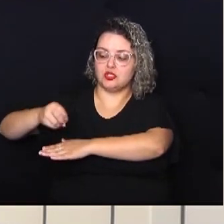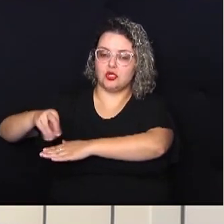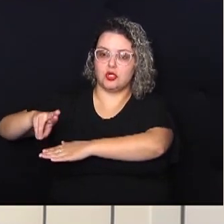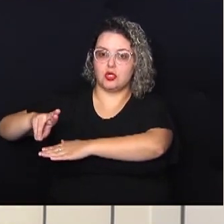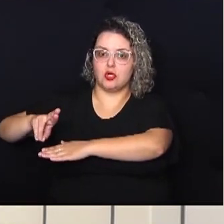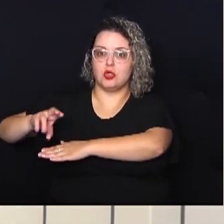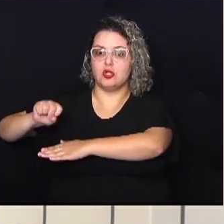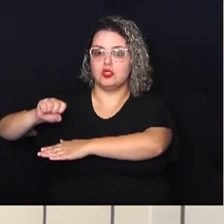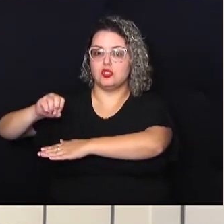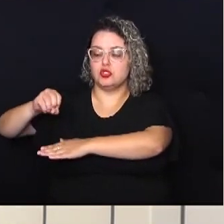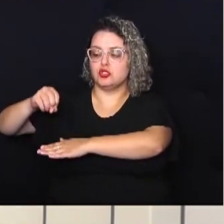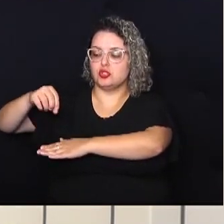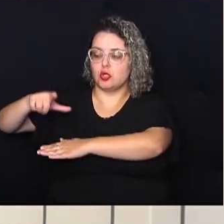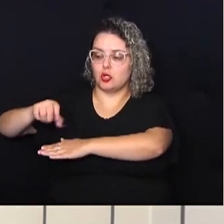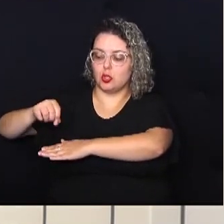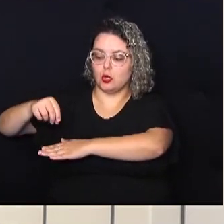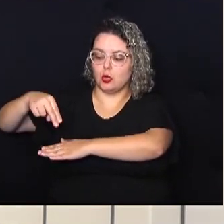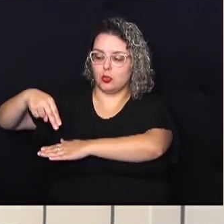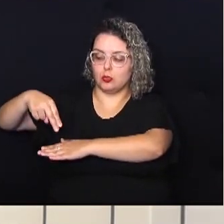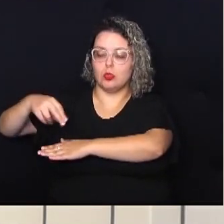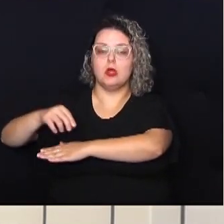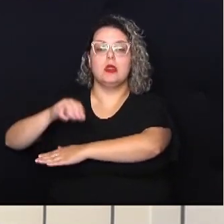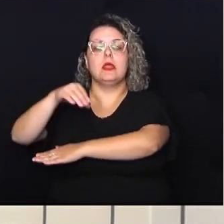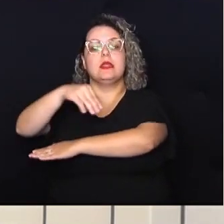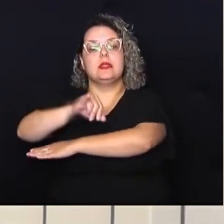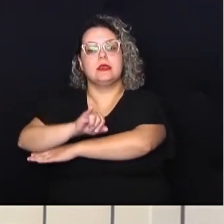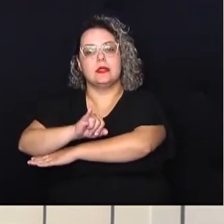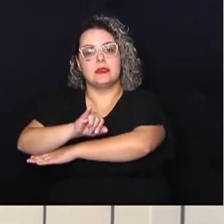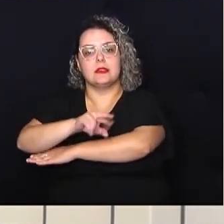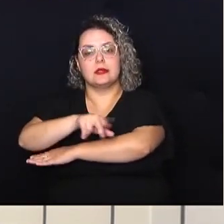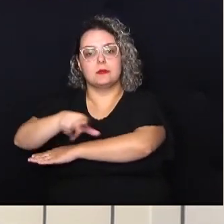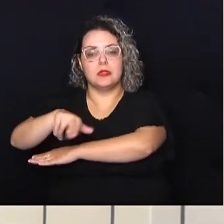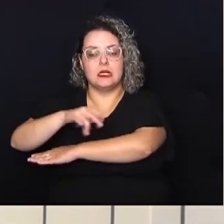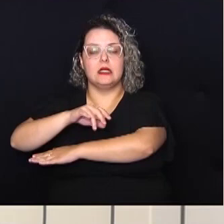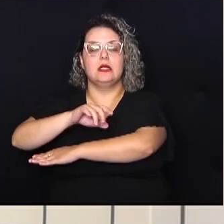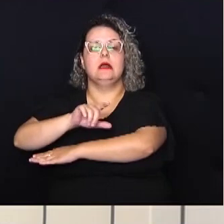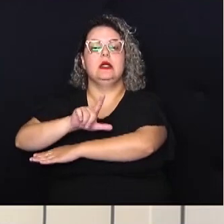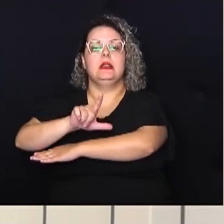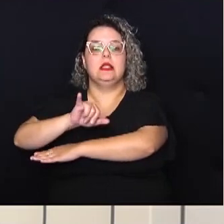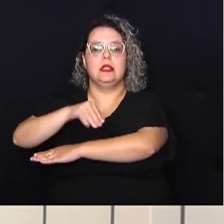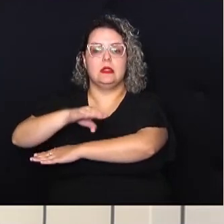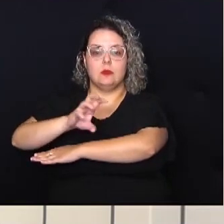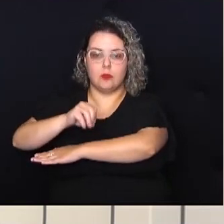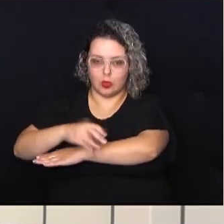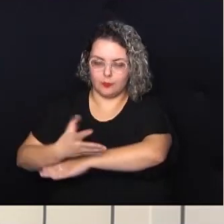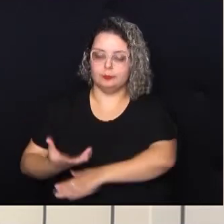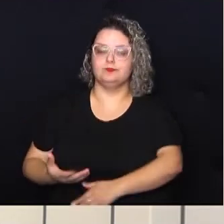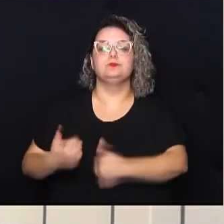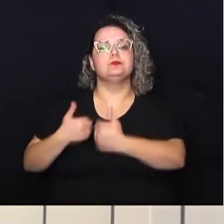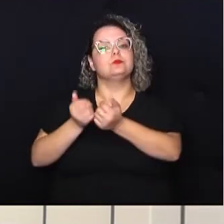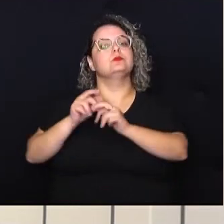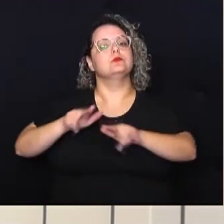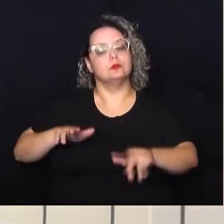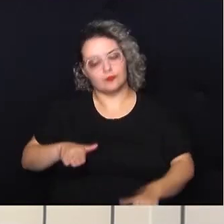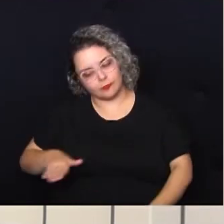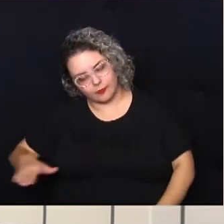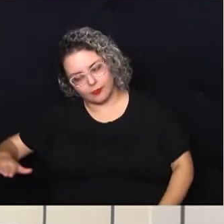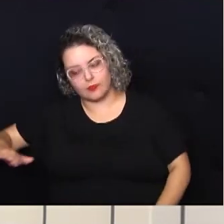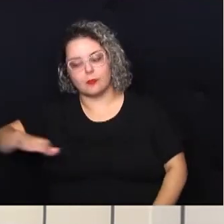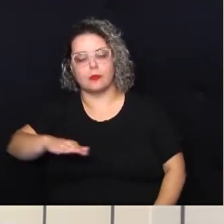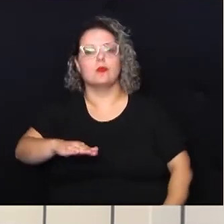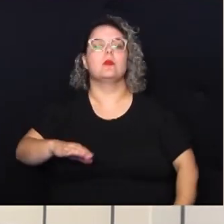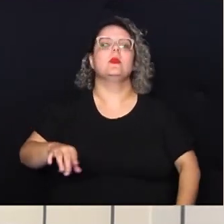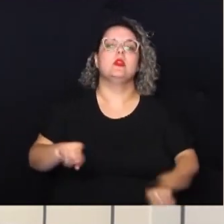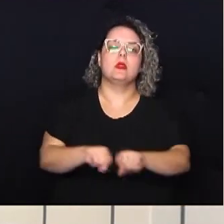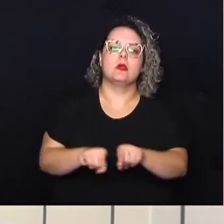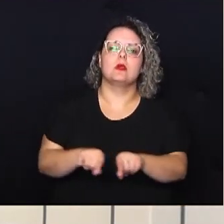Dona Libânia, no trecho entre a Avenida da Anchieta com a Rua Major Solon. As linhas de ônibus devem operar, então,